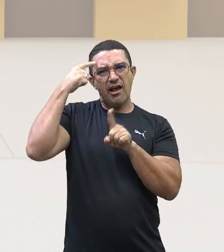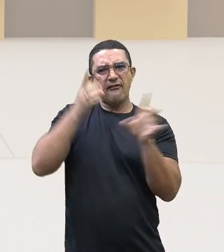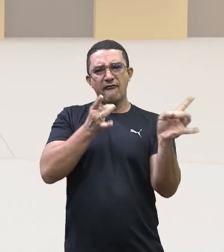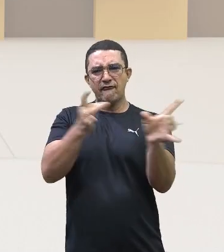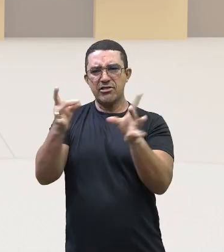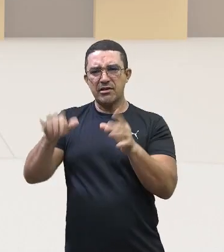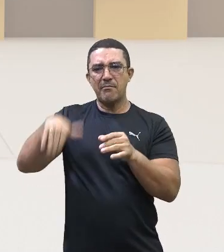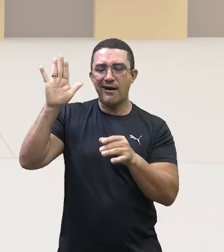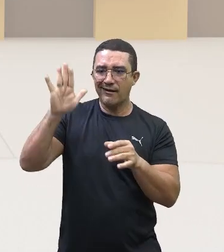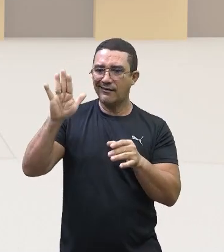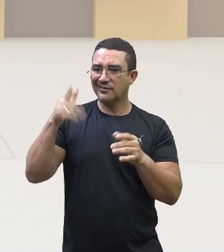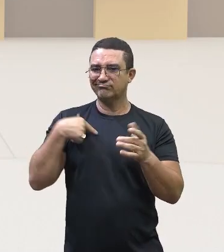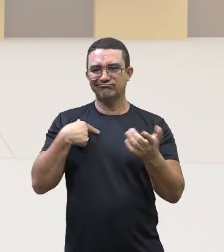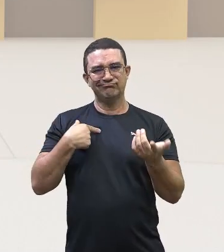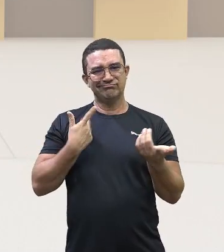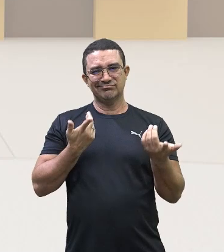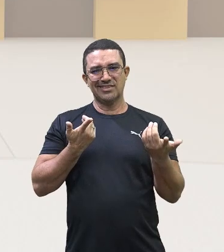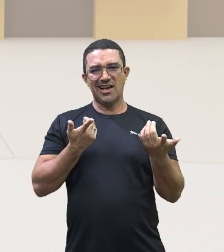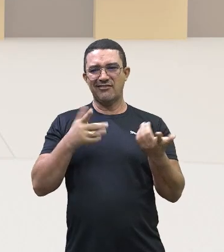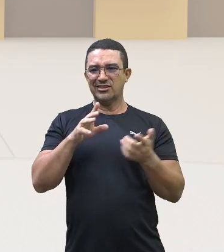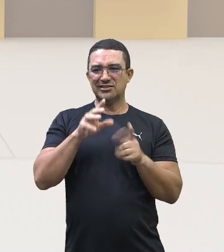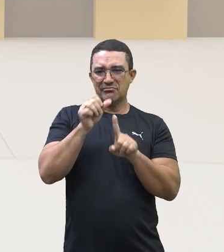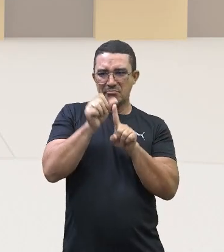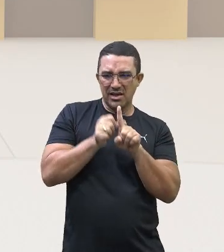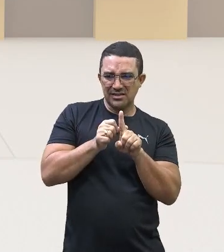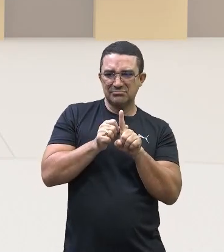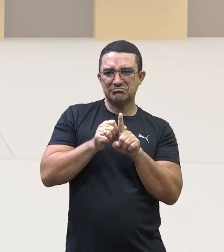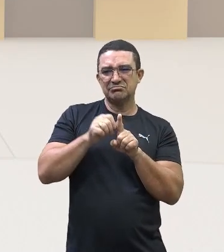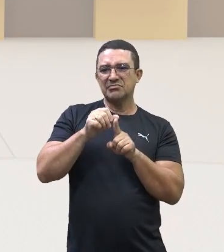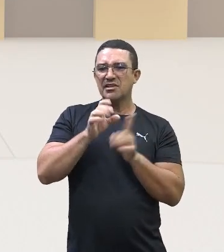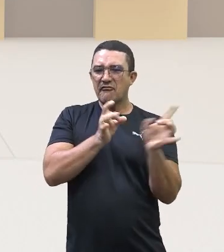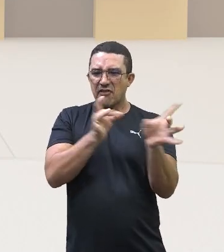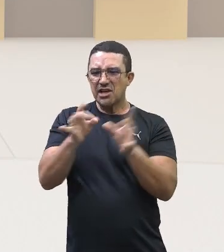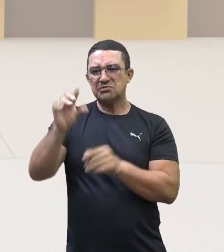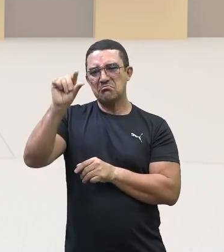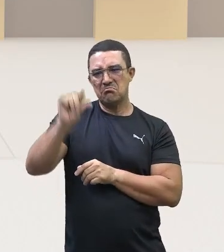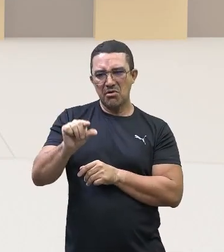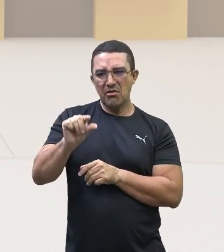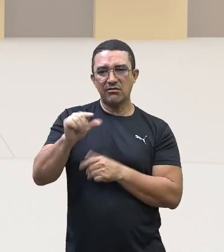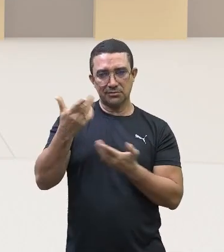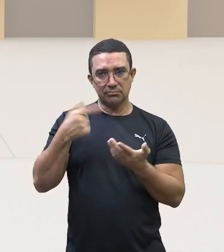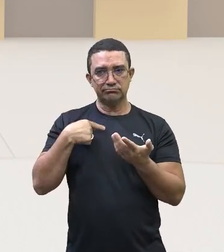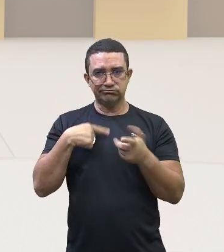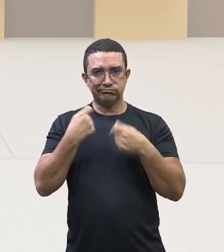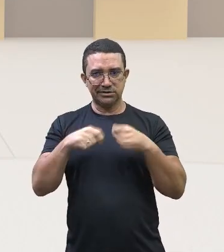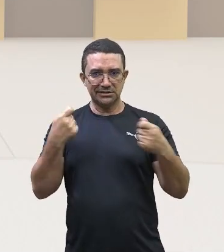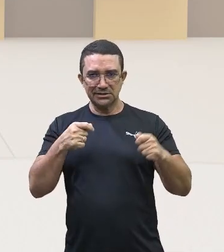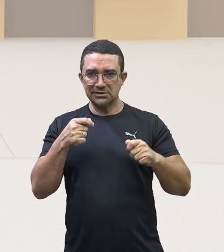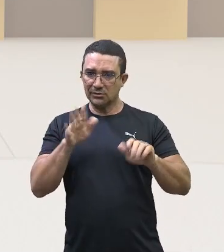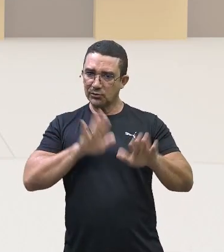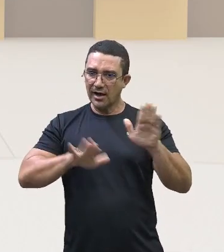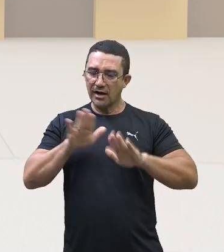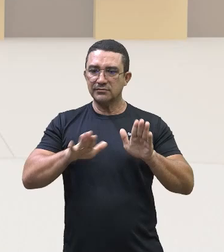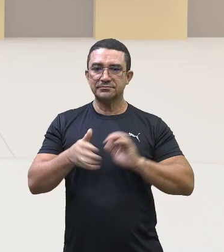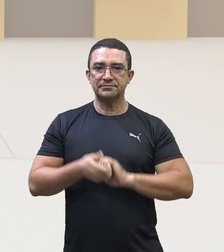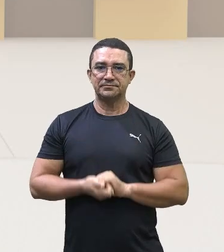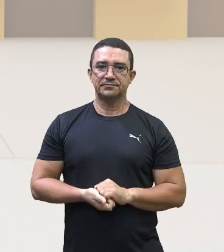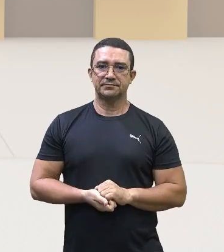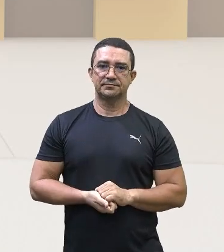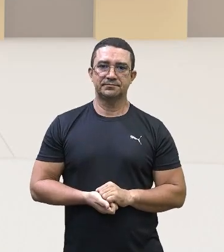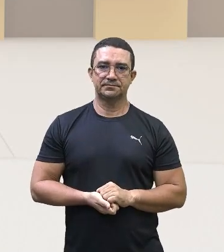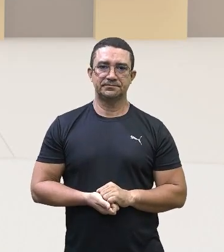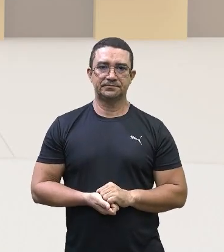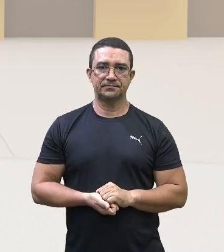vende. Aí já tem que estar preparado para isso também e se prever, né, prever tudo isso para o próximo ano. Exatamente. Outro ponto que nós vamos ver agora é a